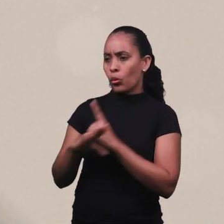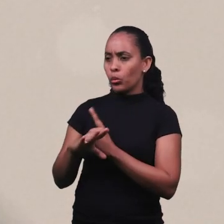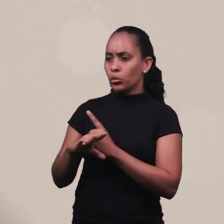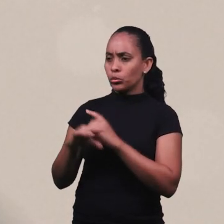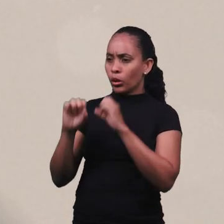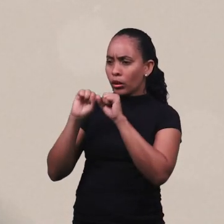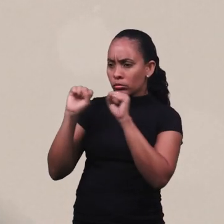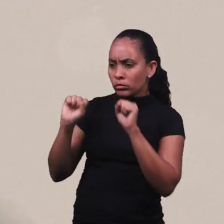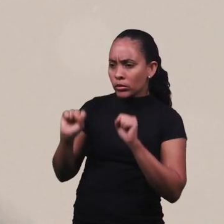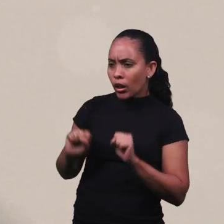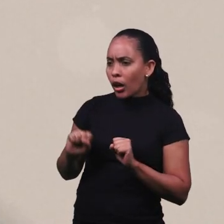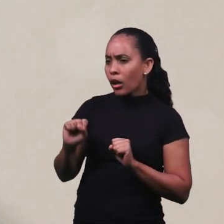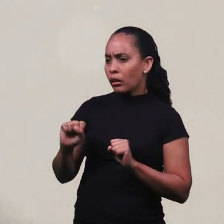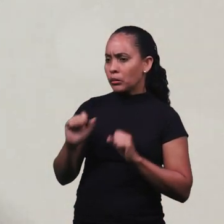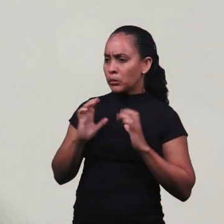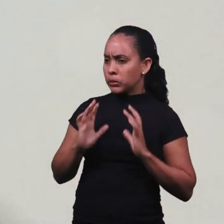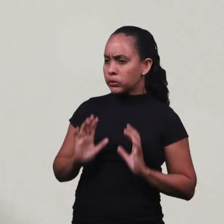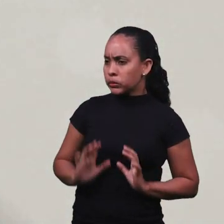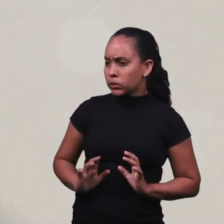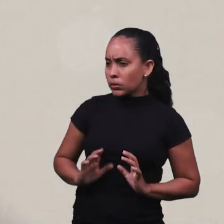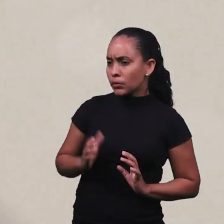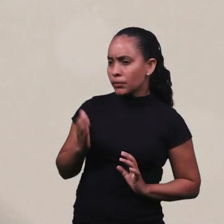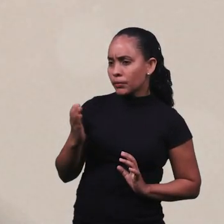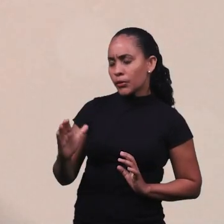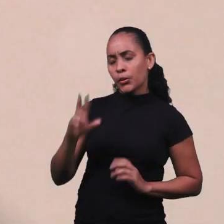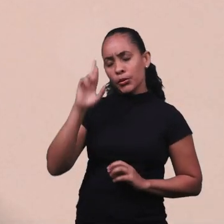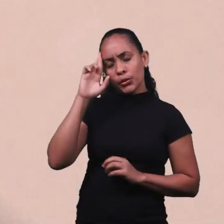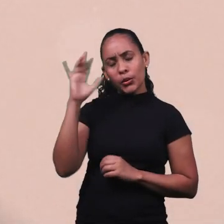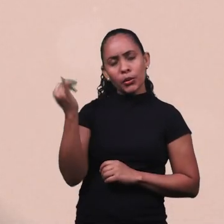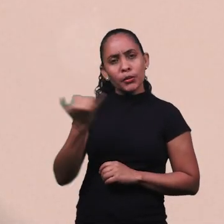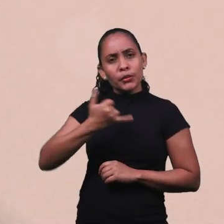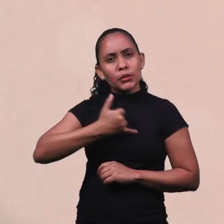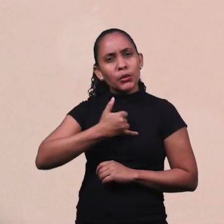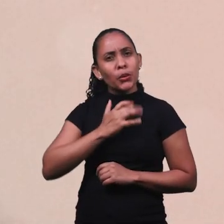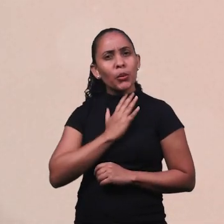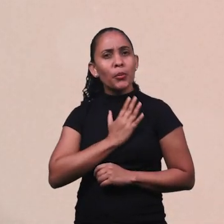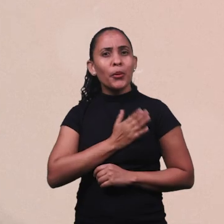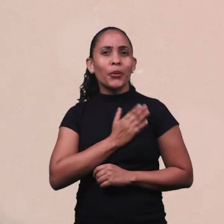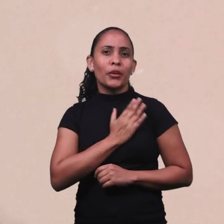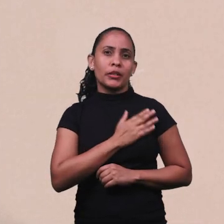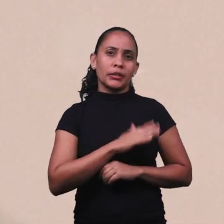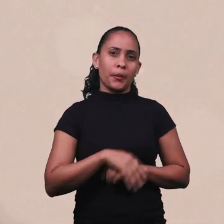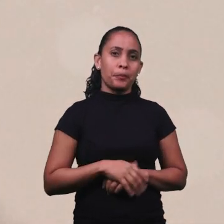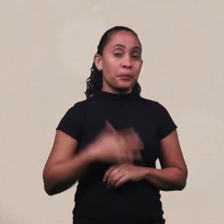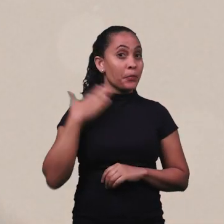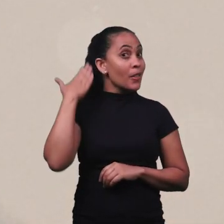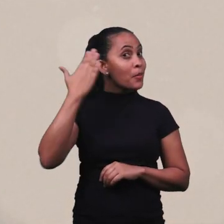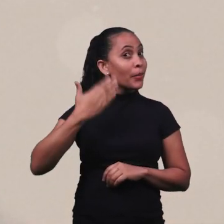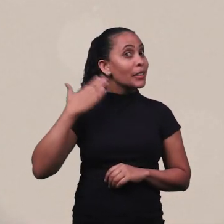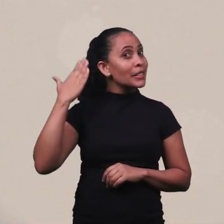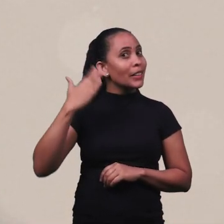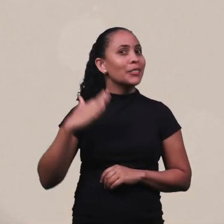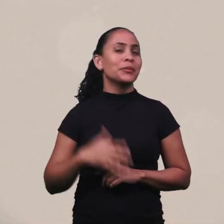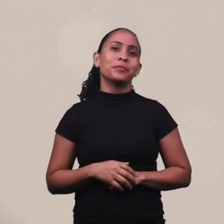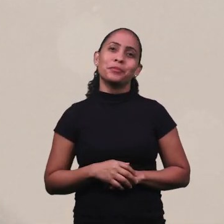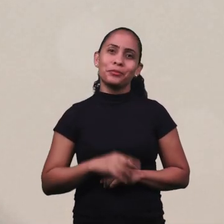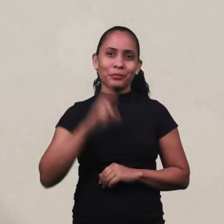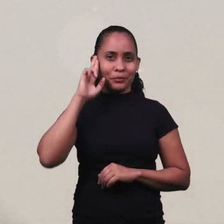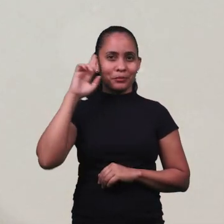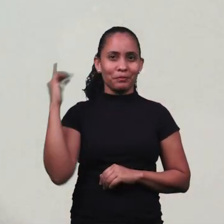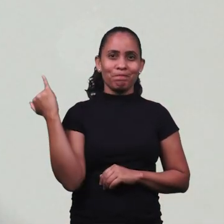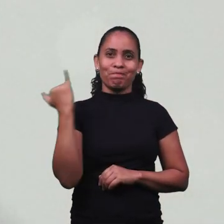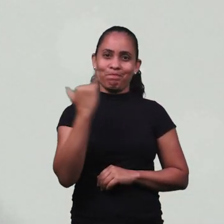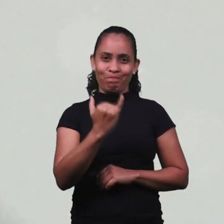decência, aquele silêncio maravilhoso e o Senhor falando comigo. E na mensagem, o